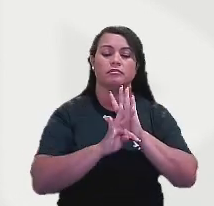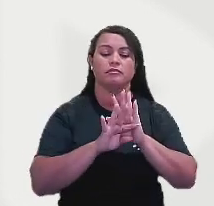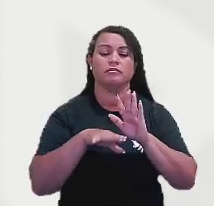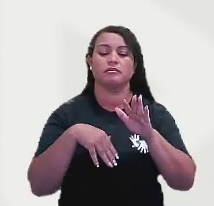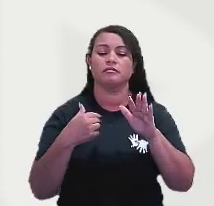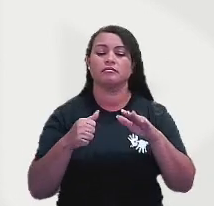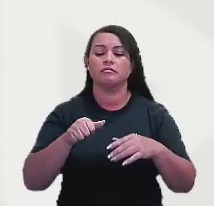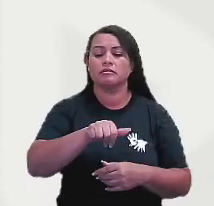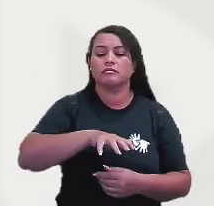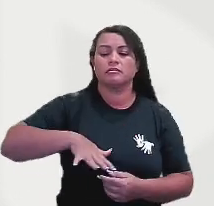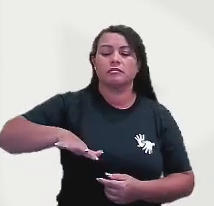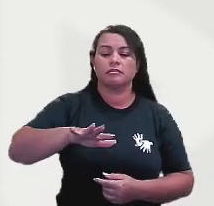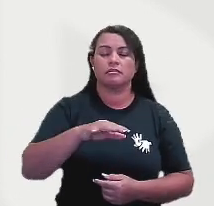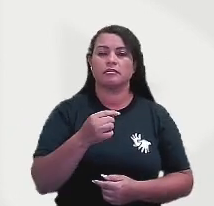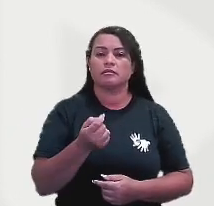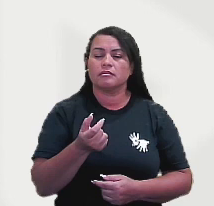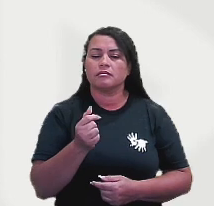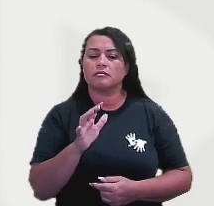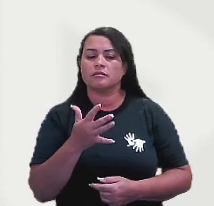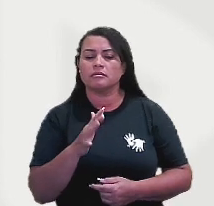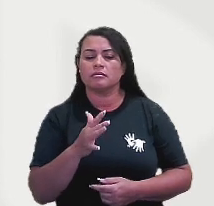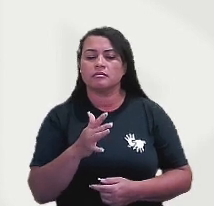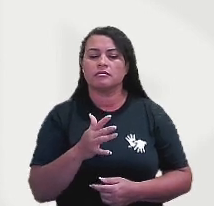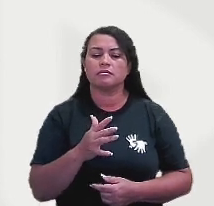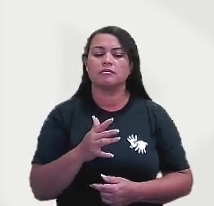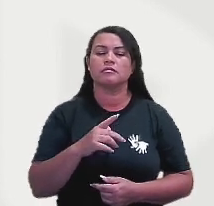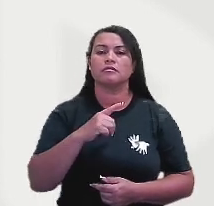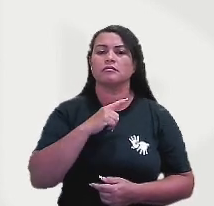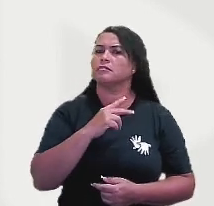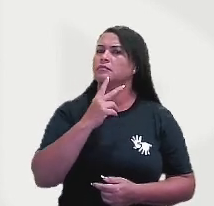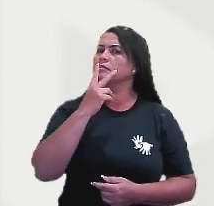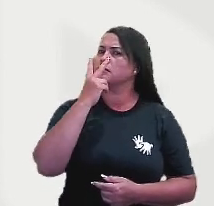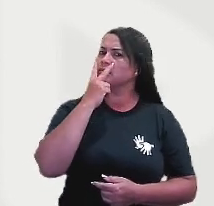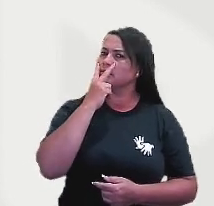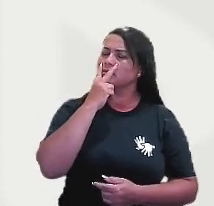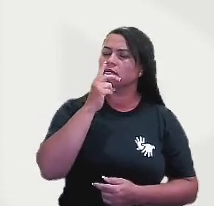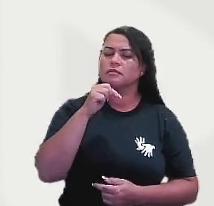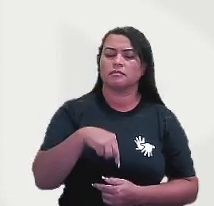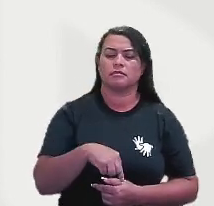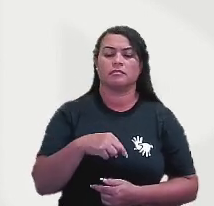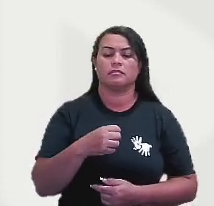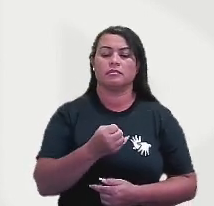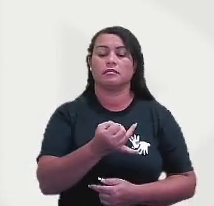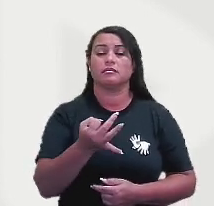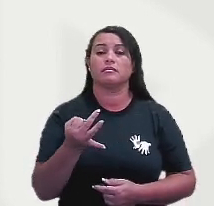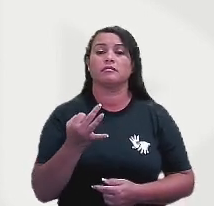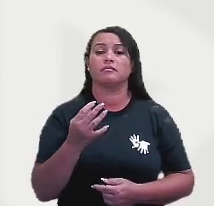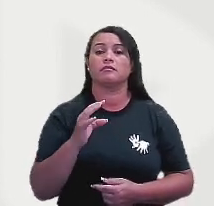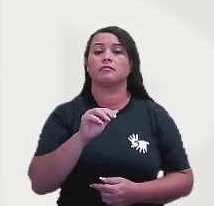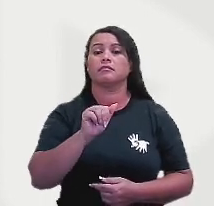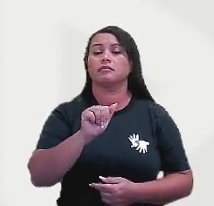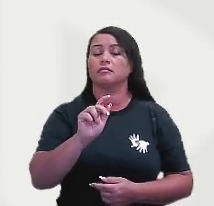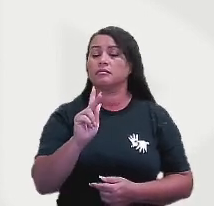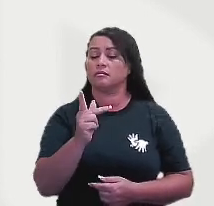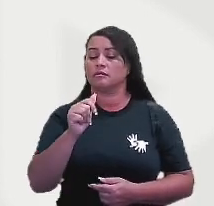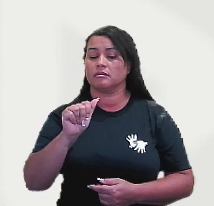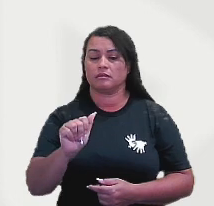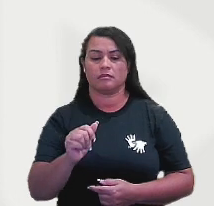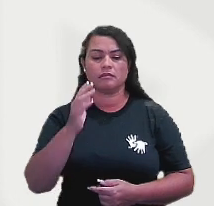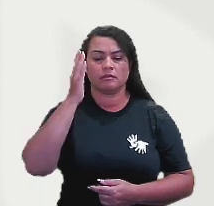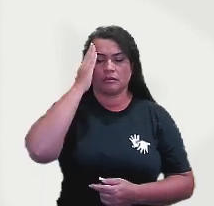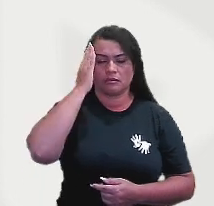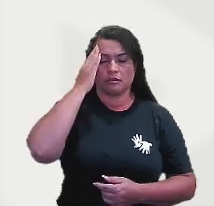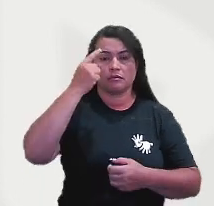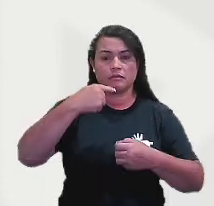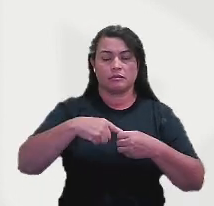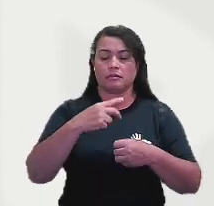área aproximada da vila de Santo Antão e quantos hectares? Sabendo que o município da Vitória de Santo